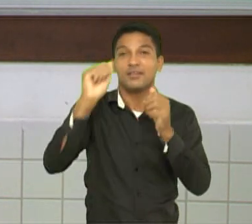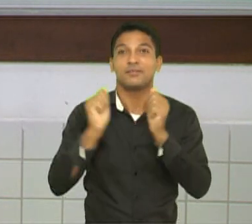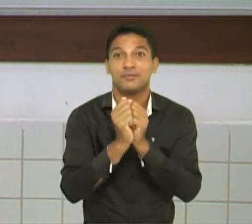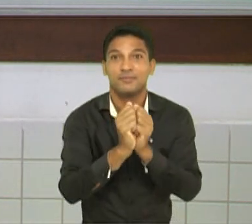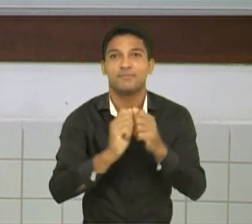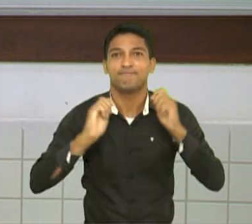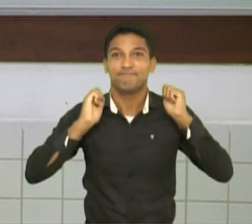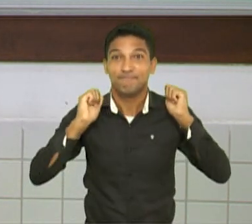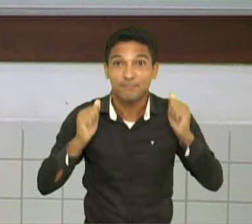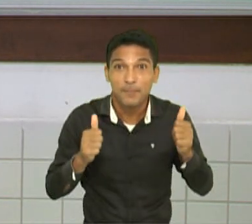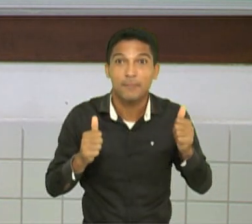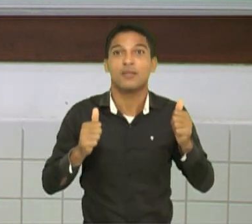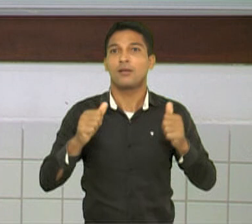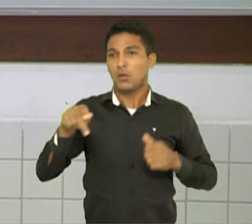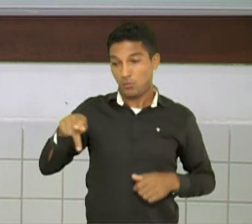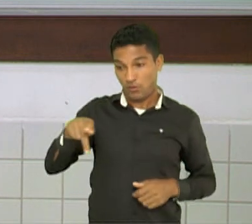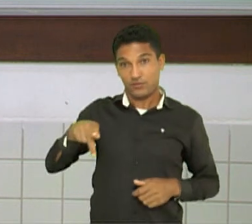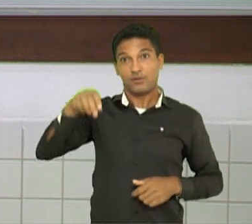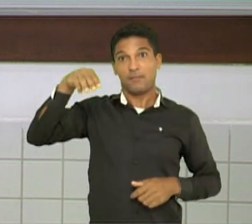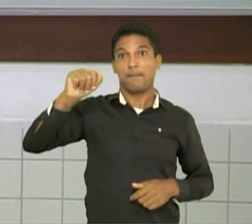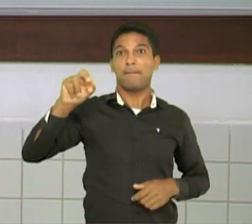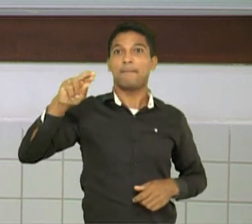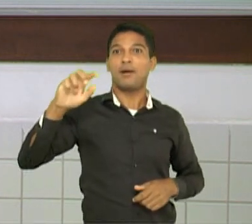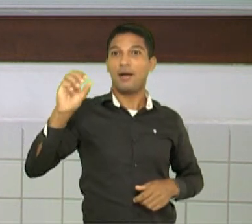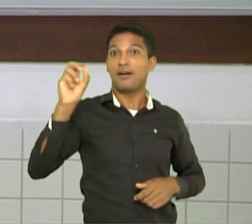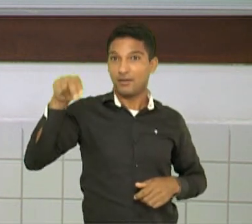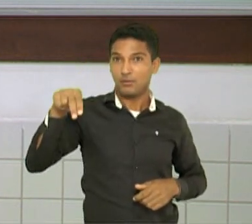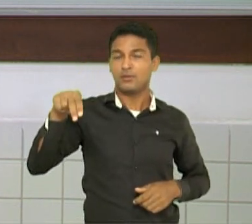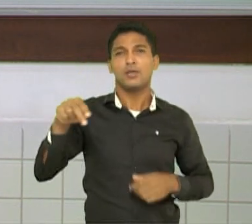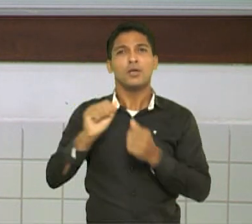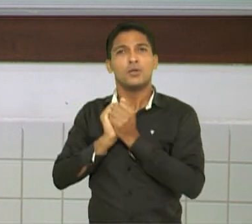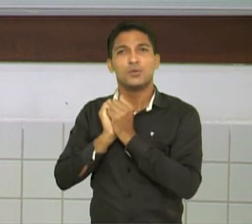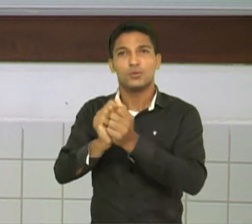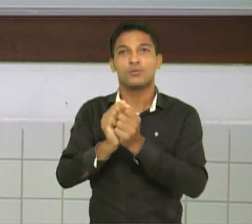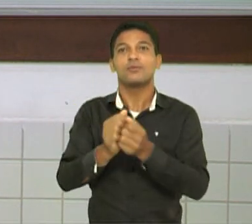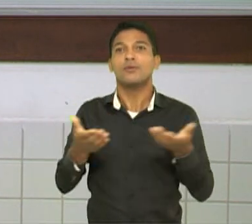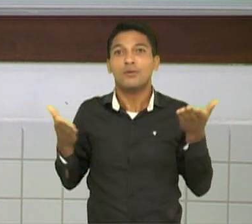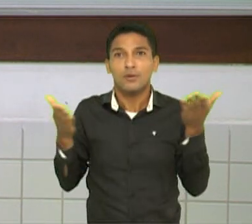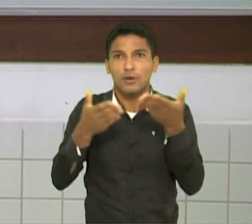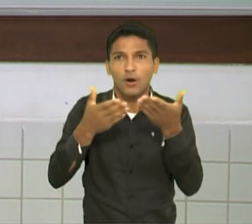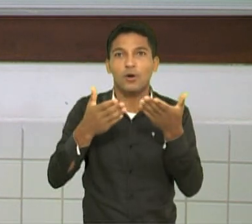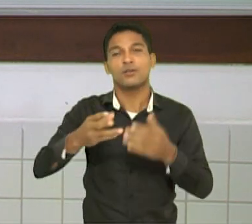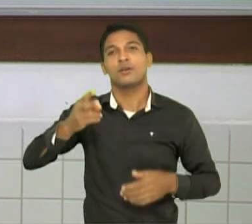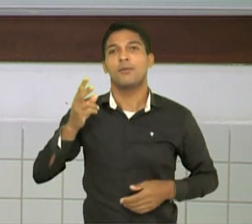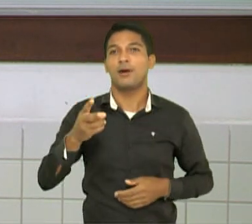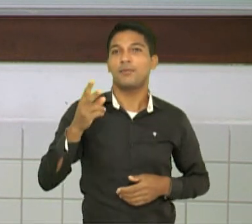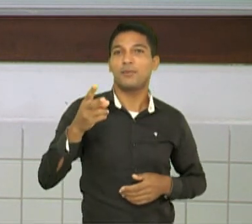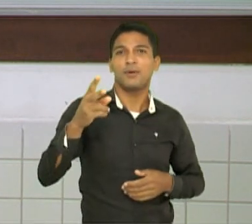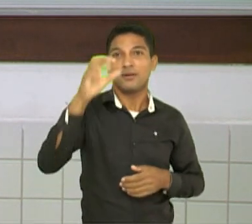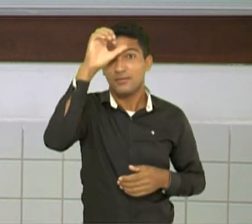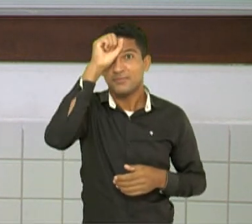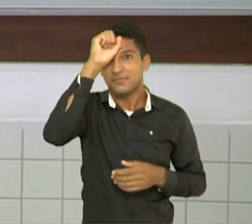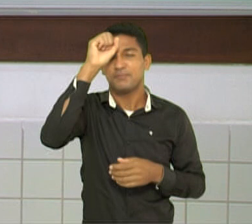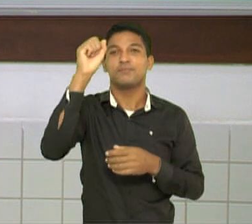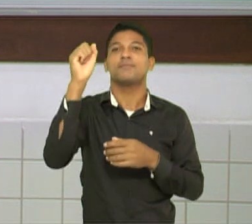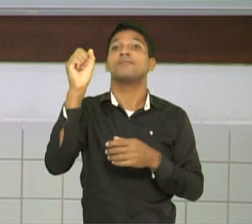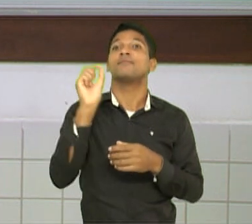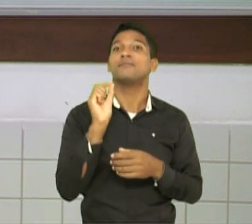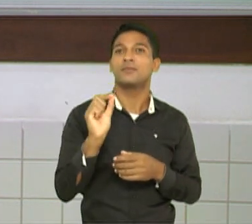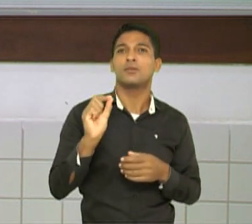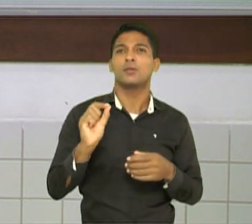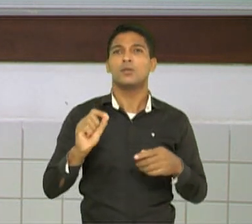já sabe, eu sou o professor Marlon e juntos hoje vamos continuar aprendendo sobre